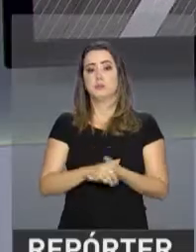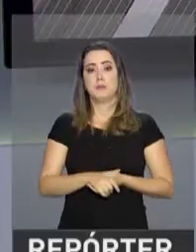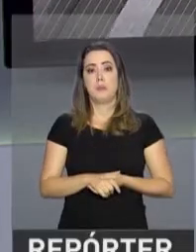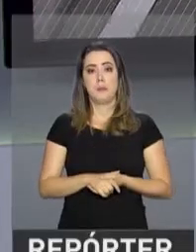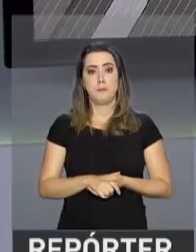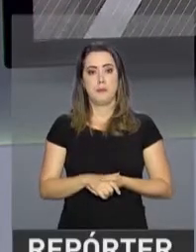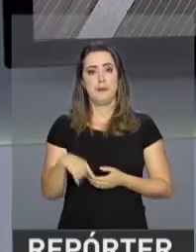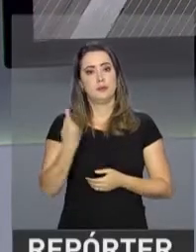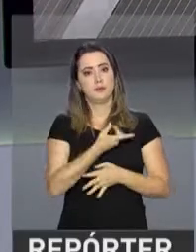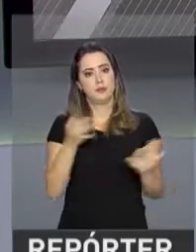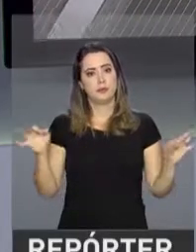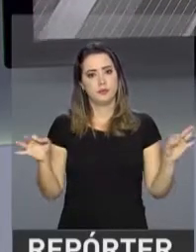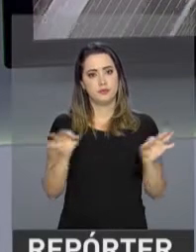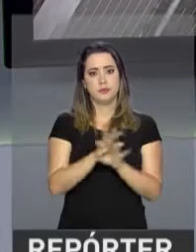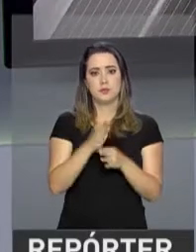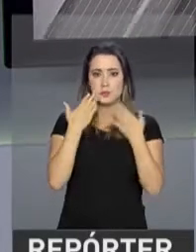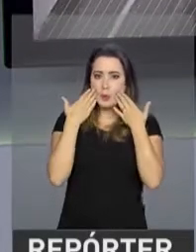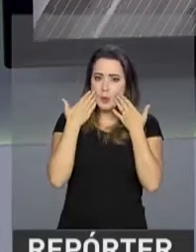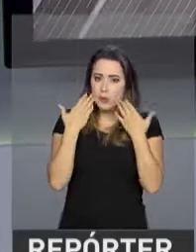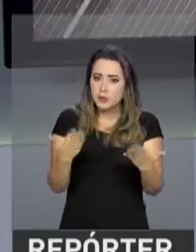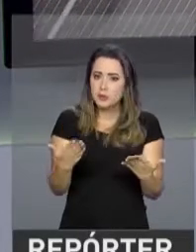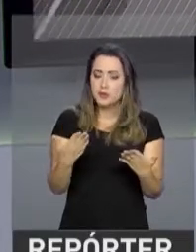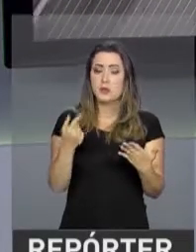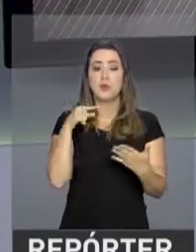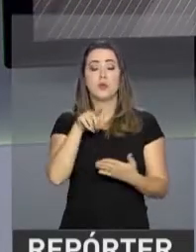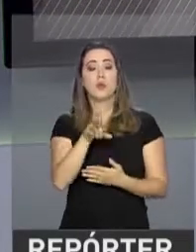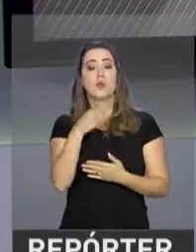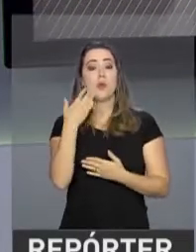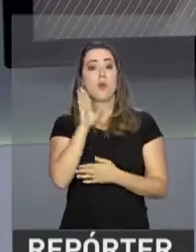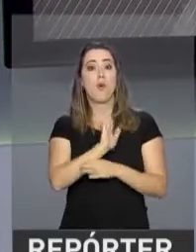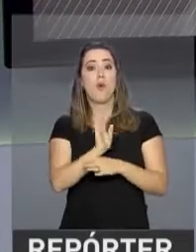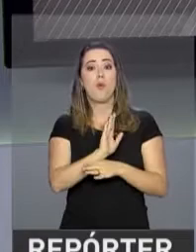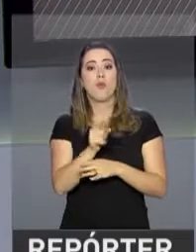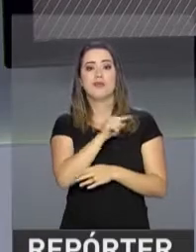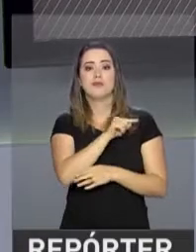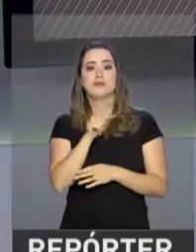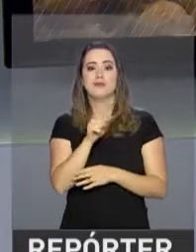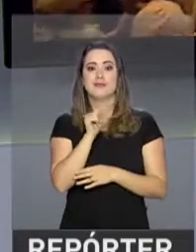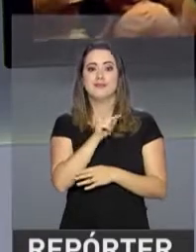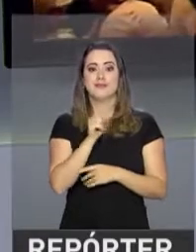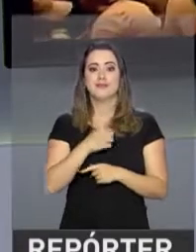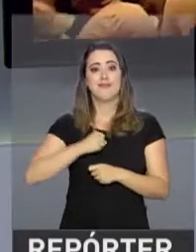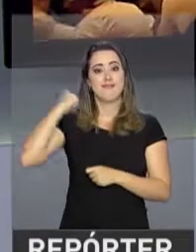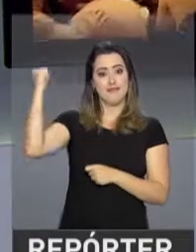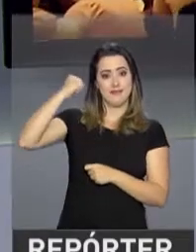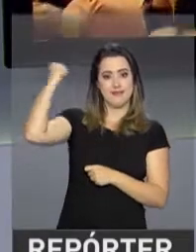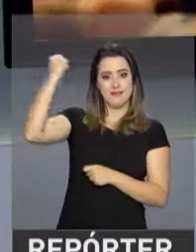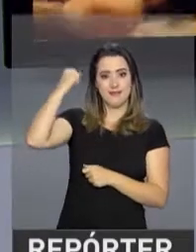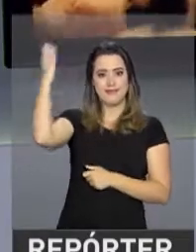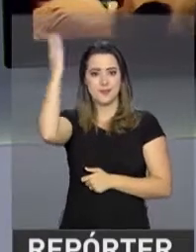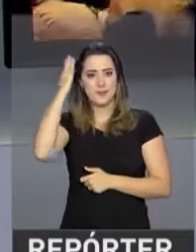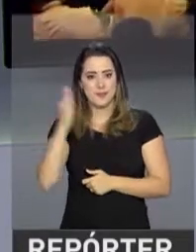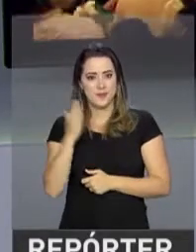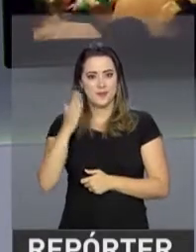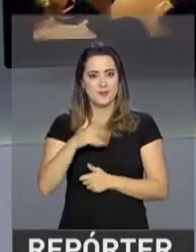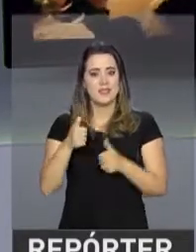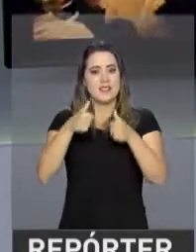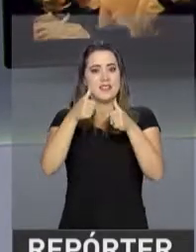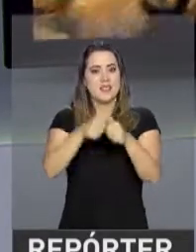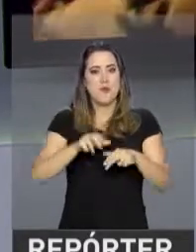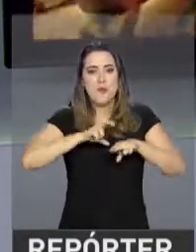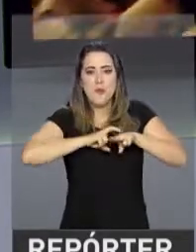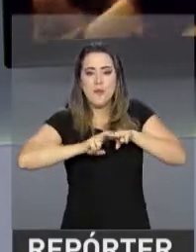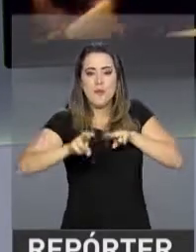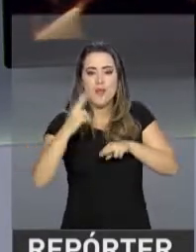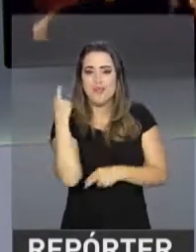ea gente encerra a última edição de hoje do repórter nbr com estas imagens da torcida brasileira em uma